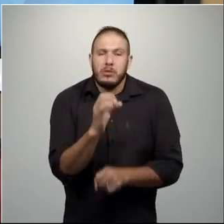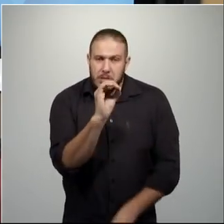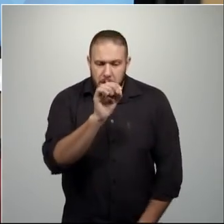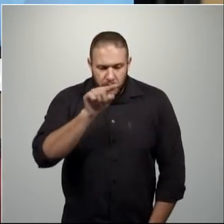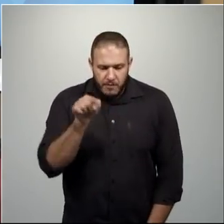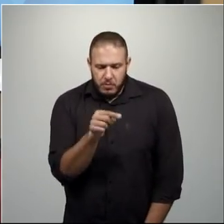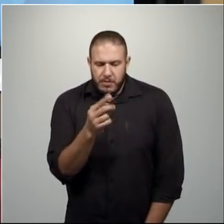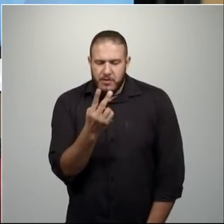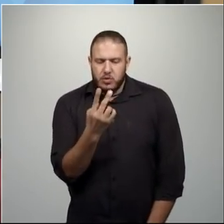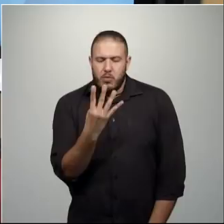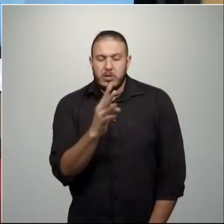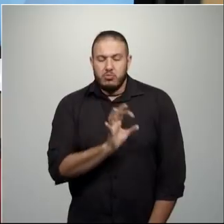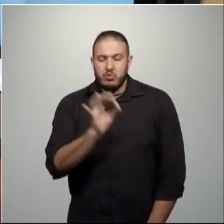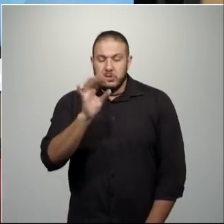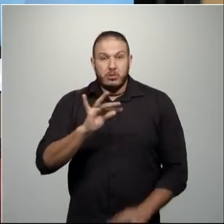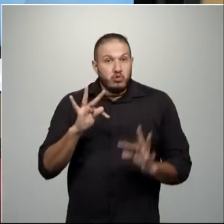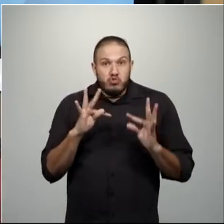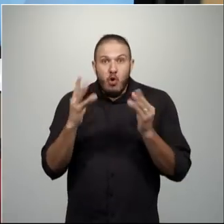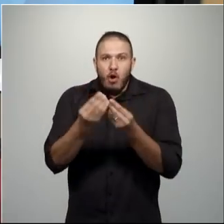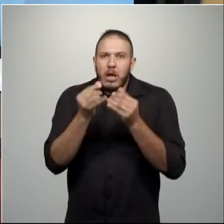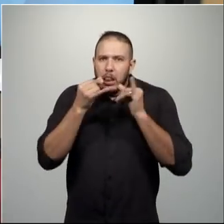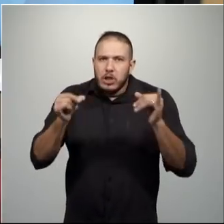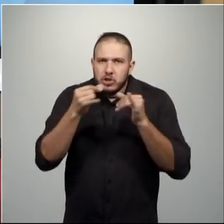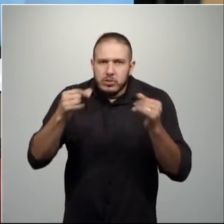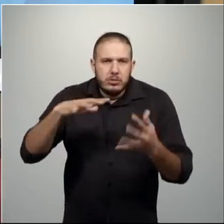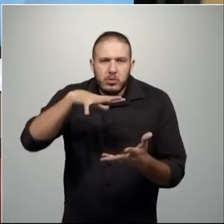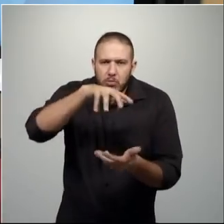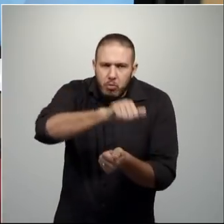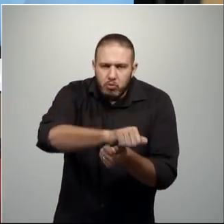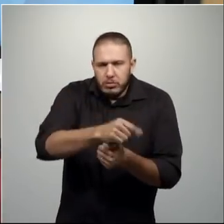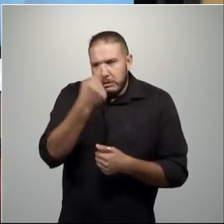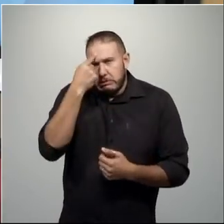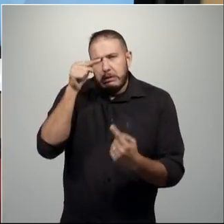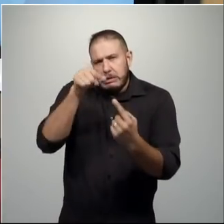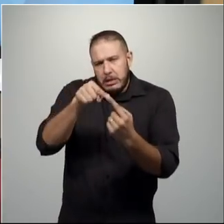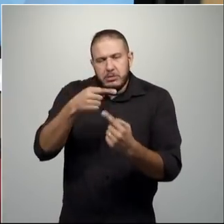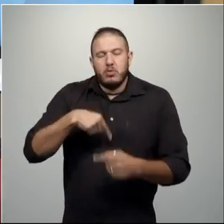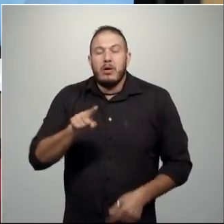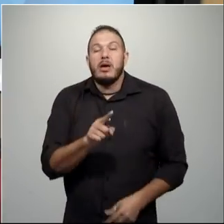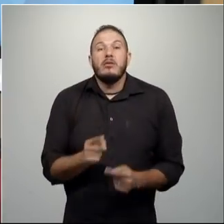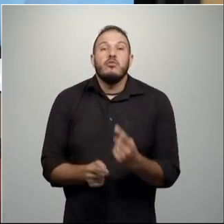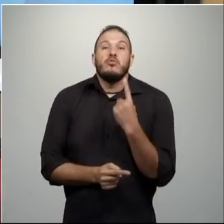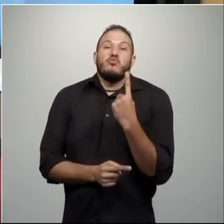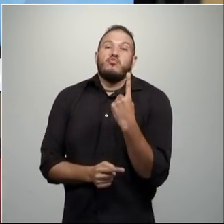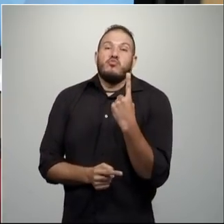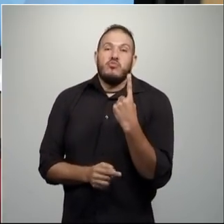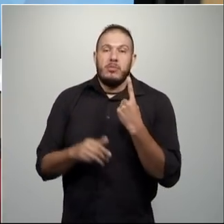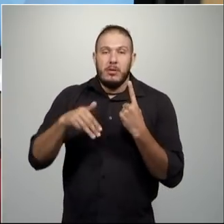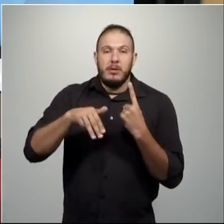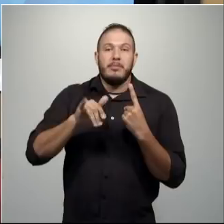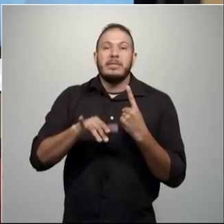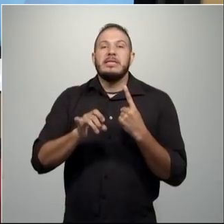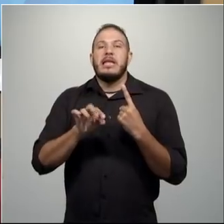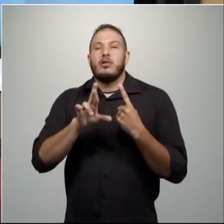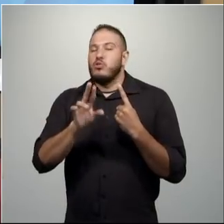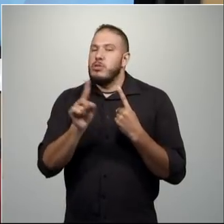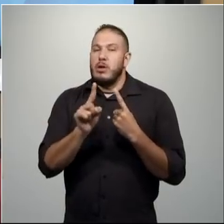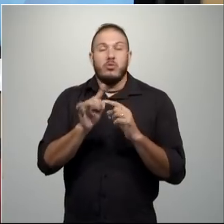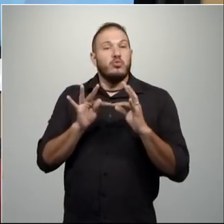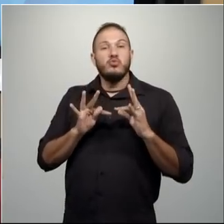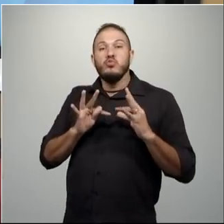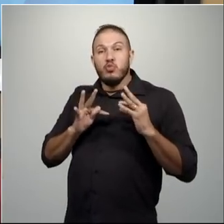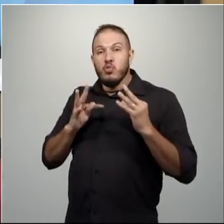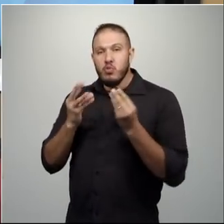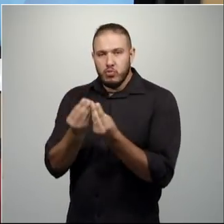toda essa energia gerada então essa é a idéia assim não é um minerador são todos os mineradores do